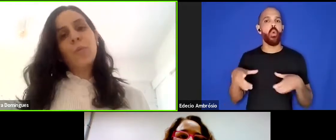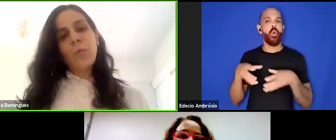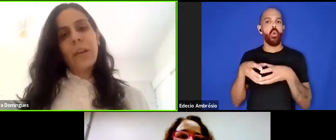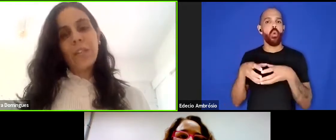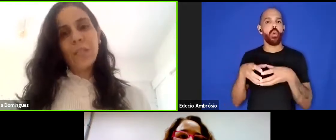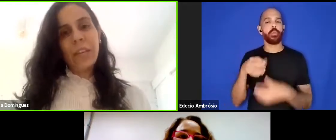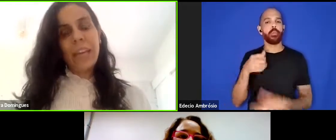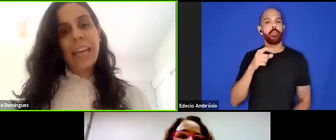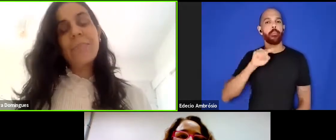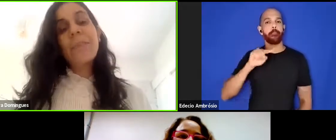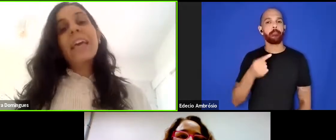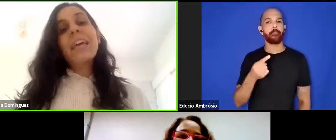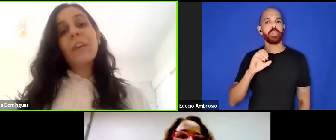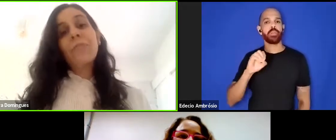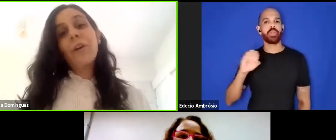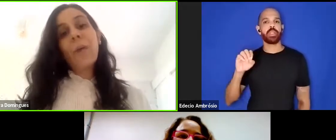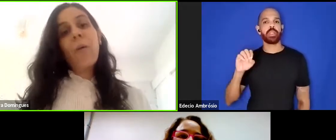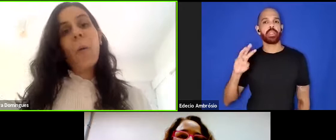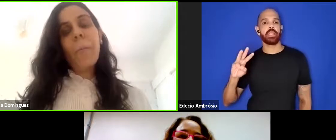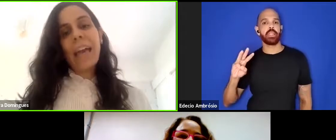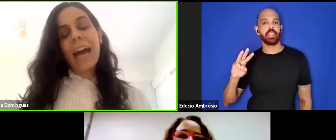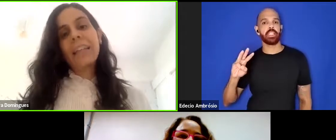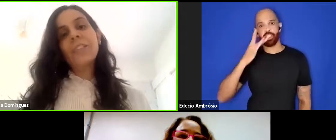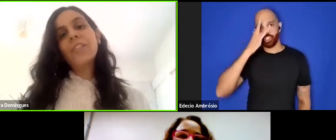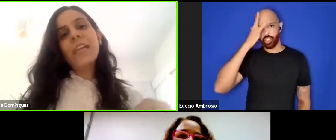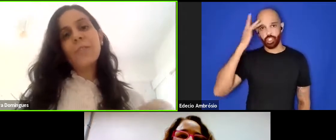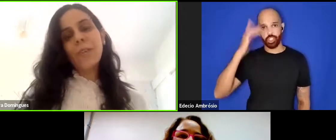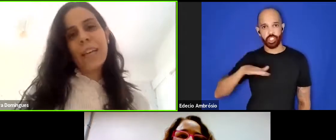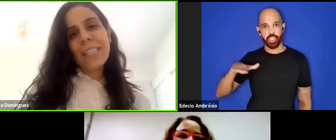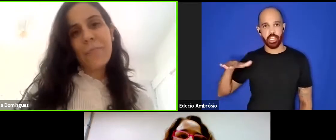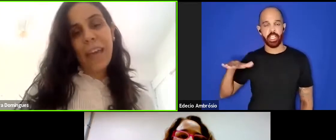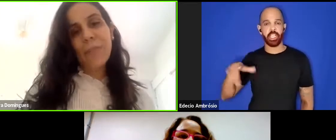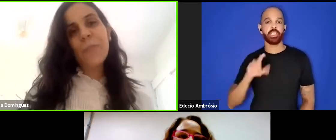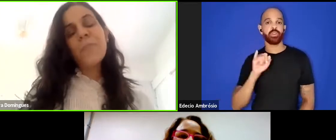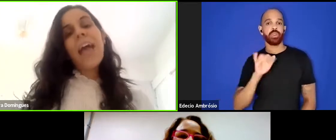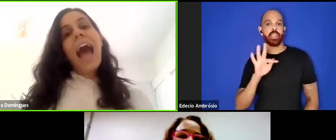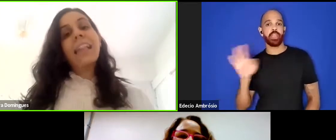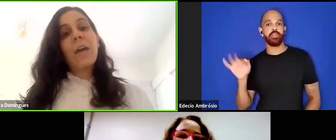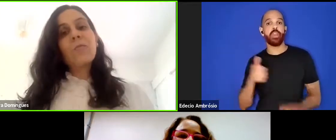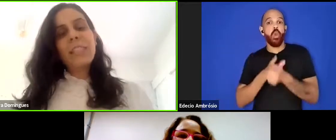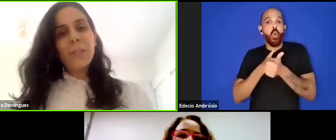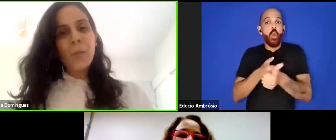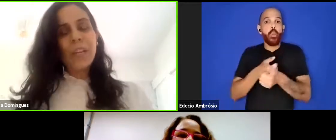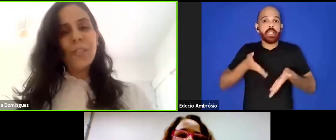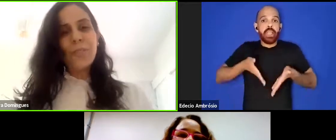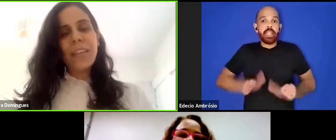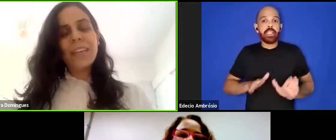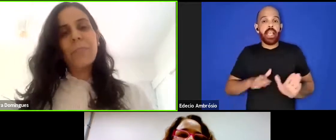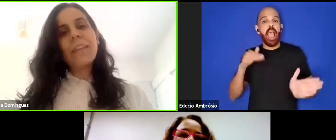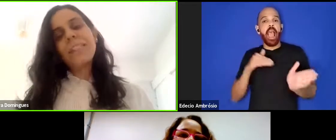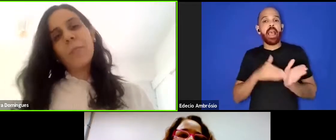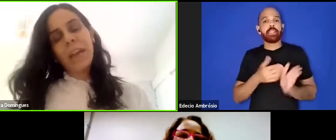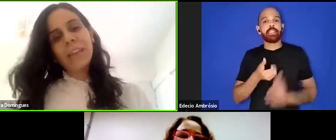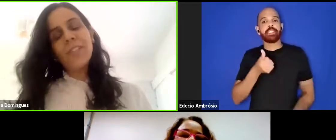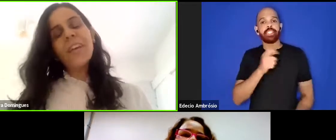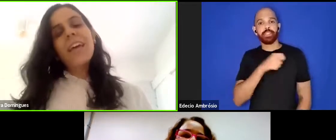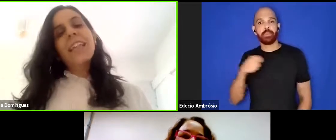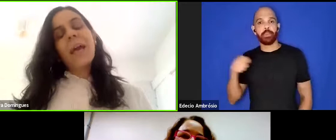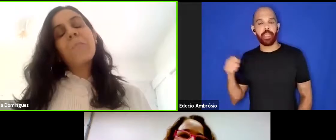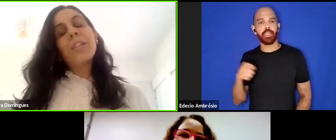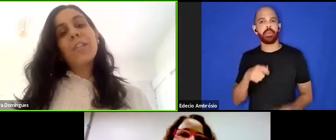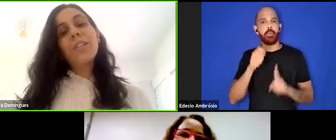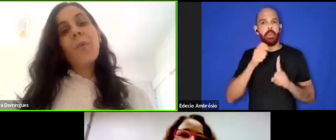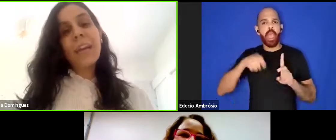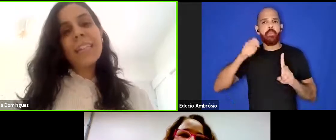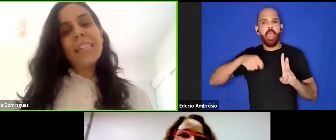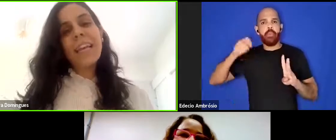do Instituto Fernandes Figueira e que foram acompanhadas desde o seu nascimento até o sexto mês de vida, mensalmente,